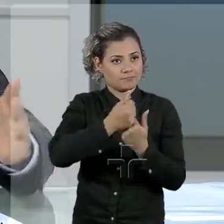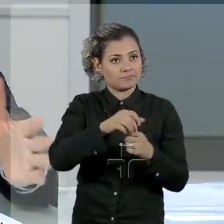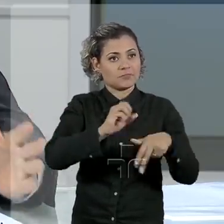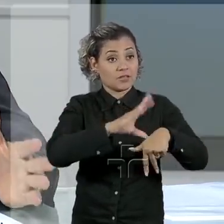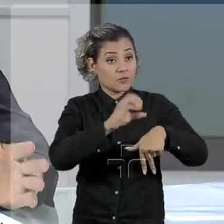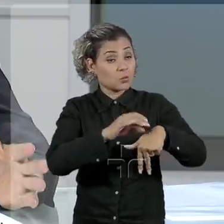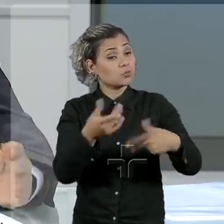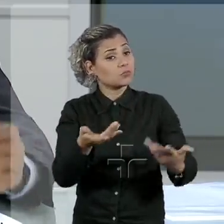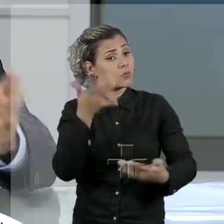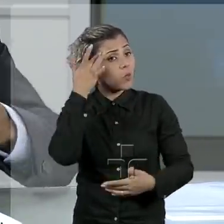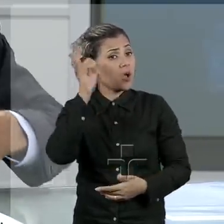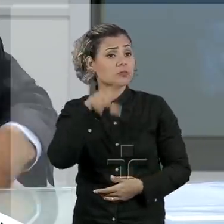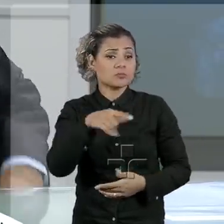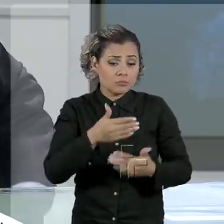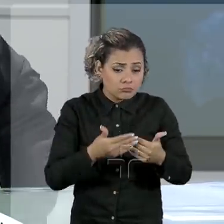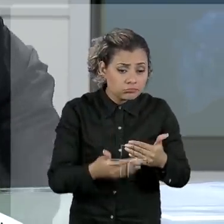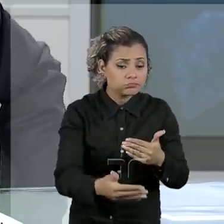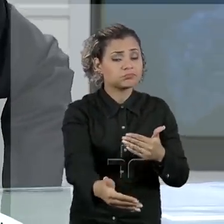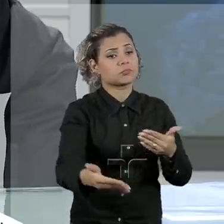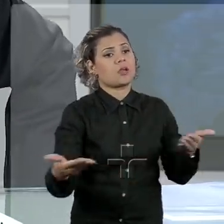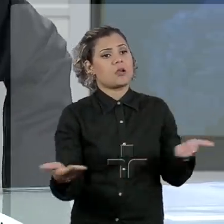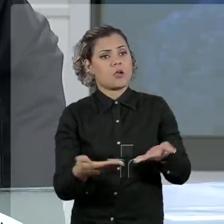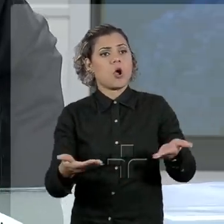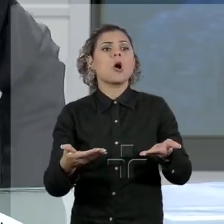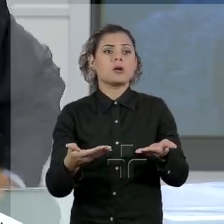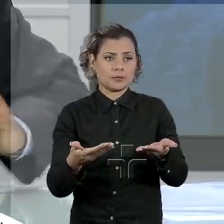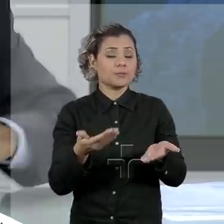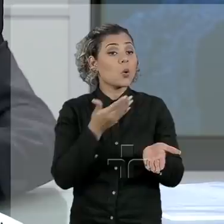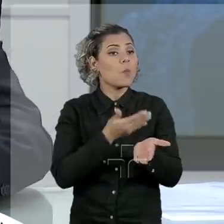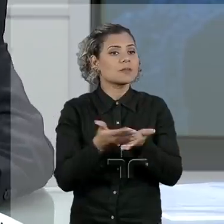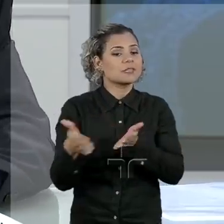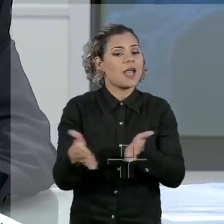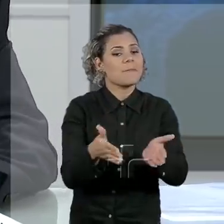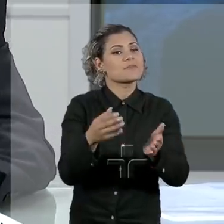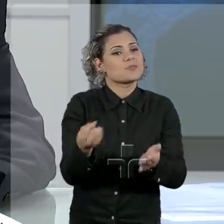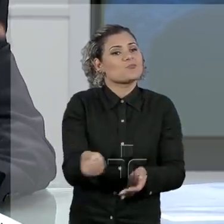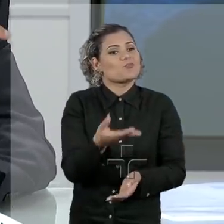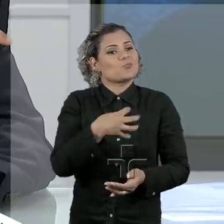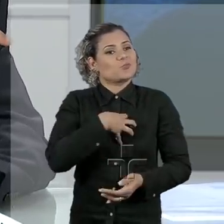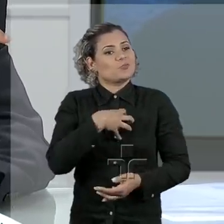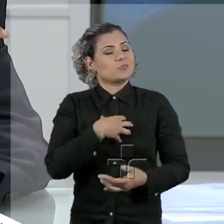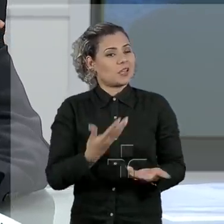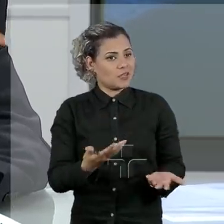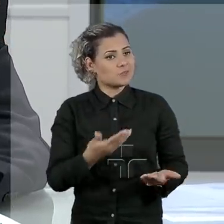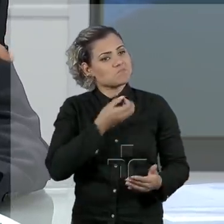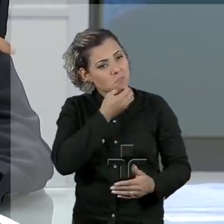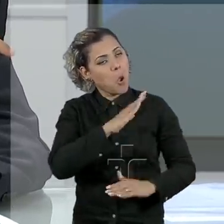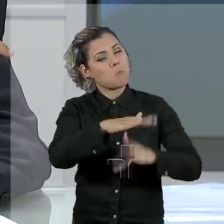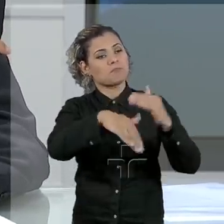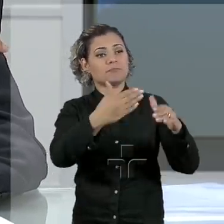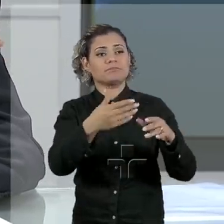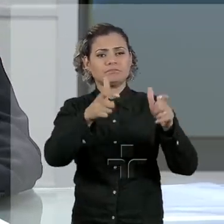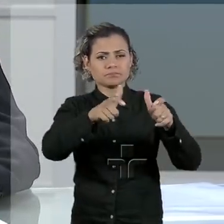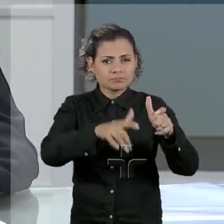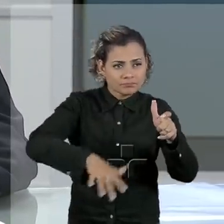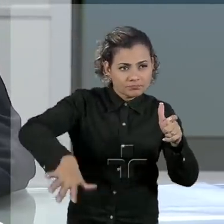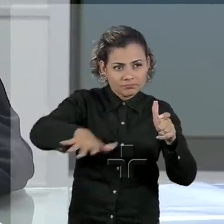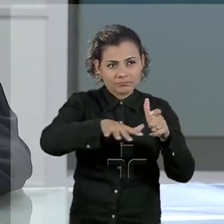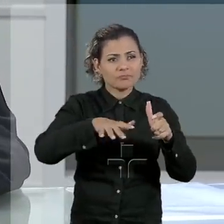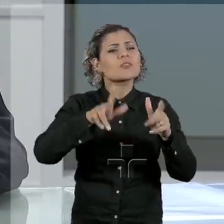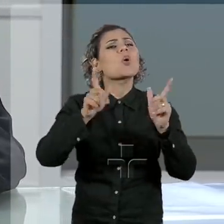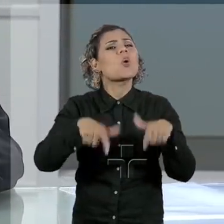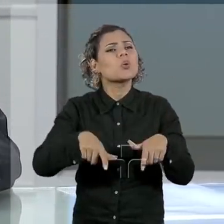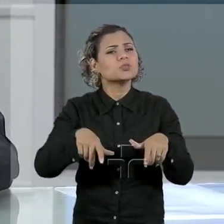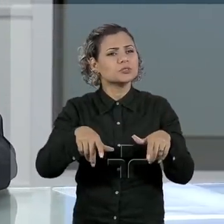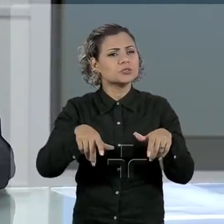está sendo conduzida e está se conduzindo para um bom caminho. Neste local, vamos lembrar onde é a